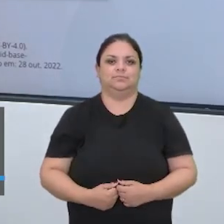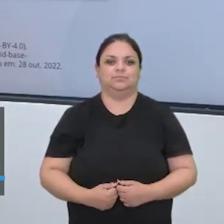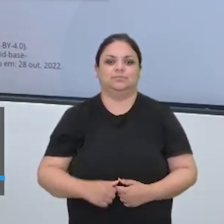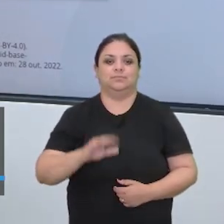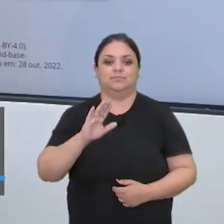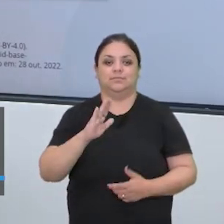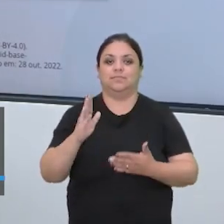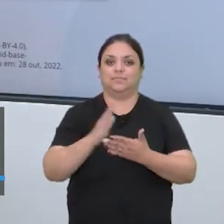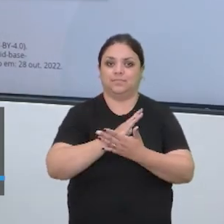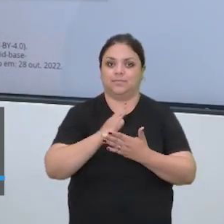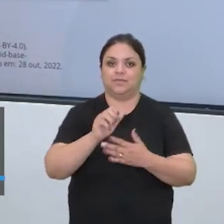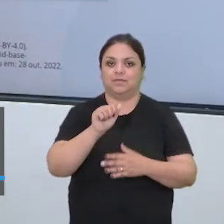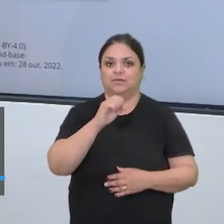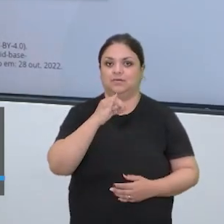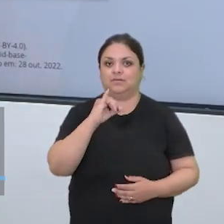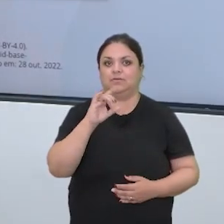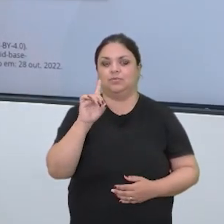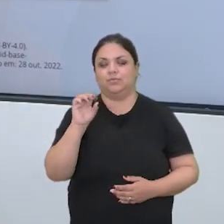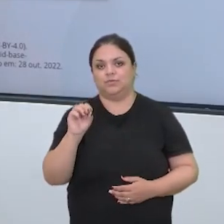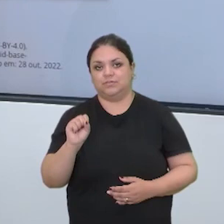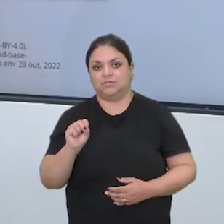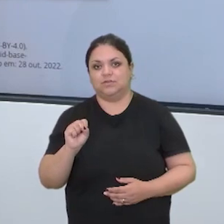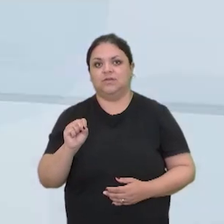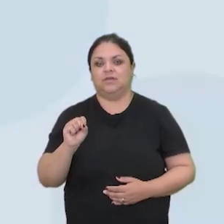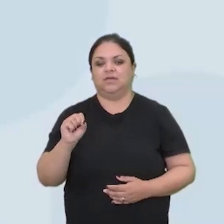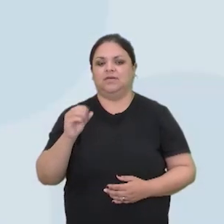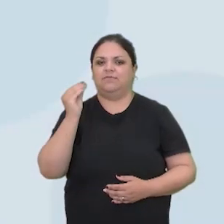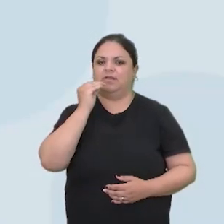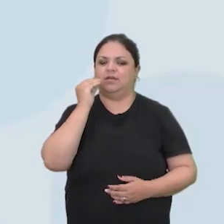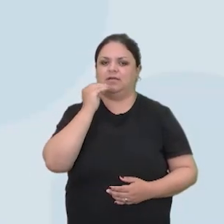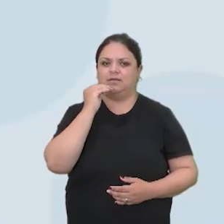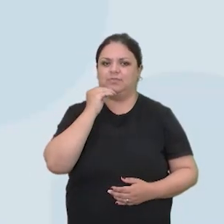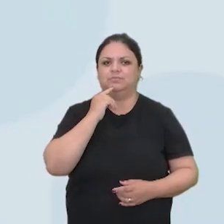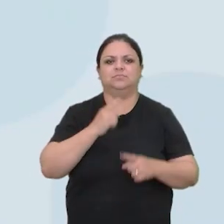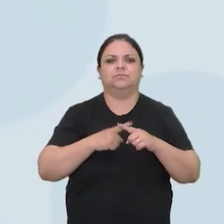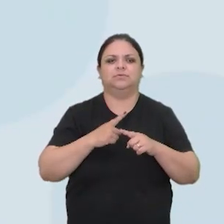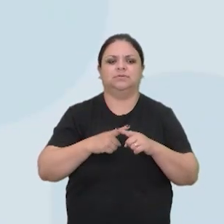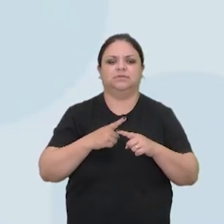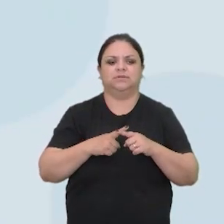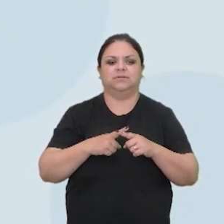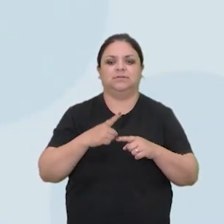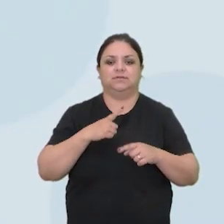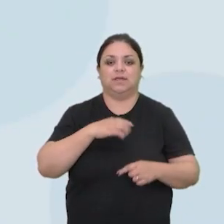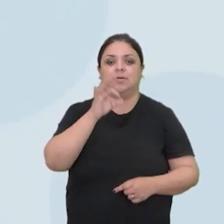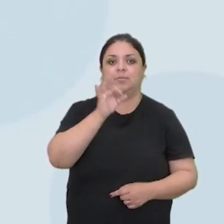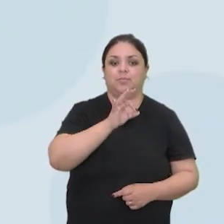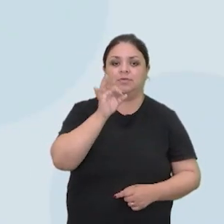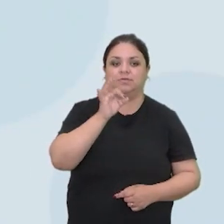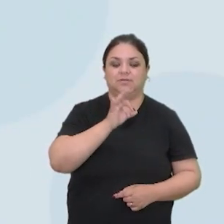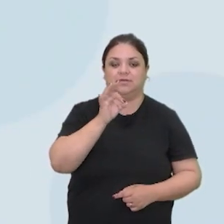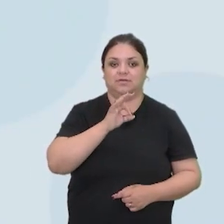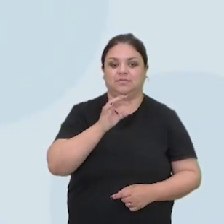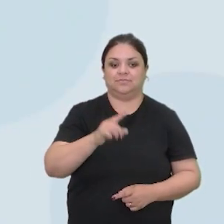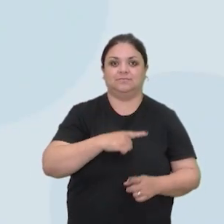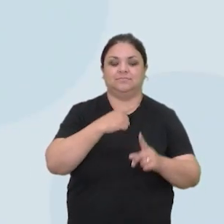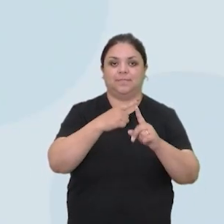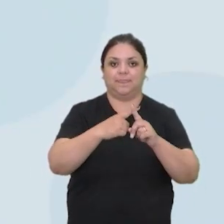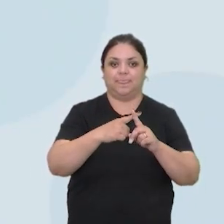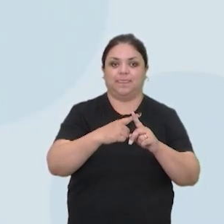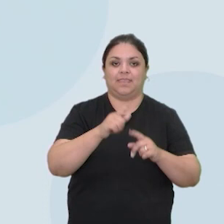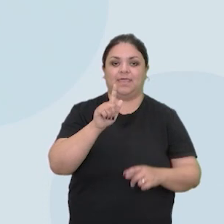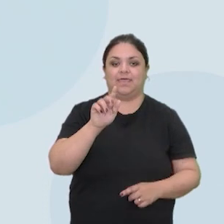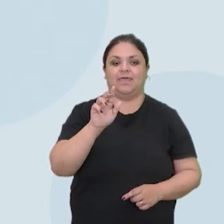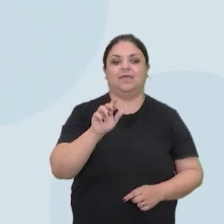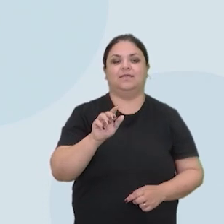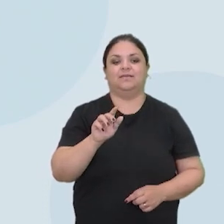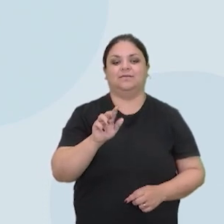são fracos. E o que acontece com os ácidos que são fracos? Eles sofrem uma porcentagem de queda chamada de grau de